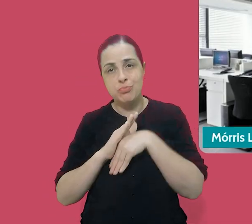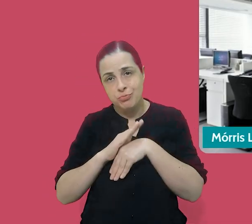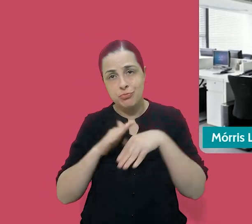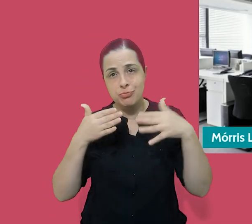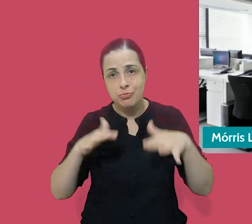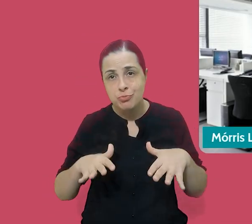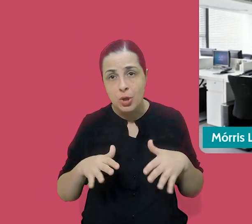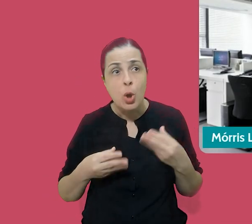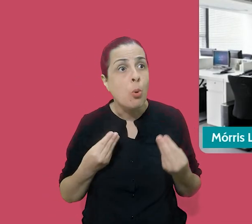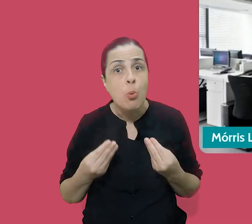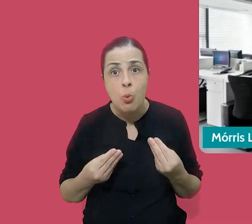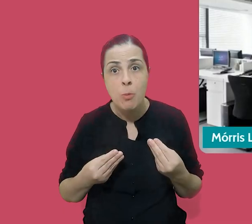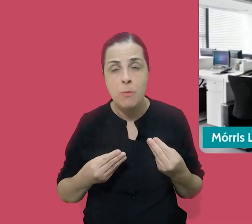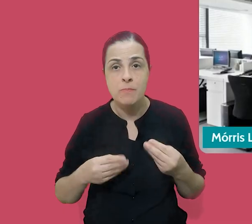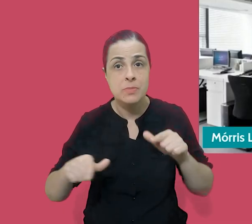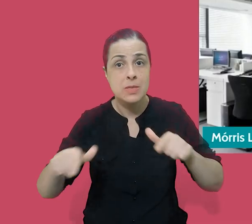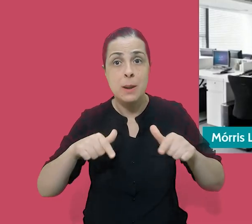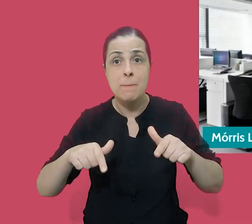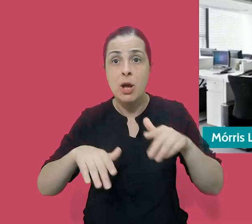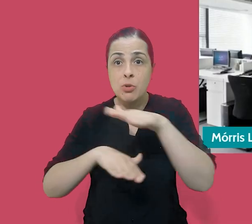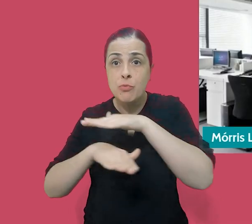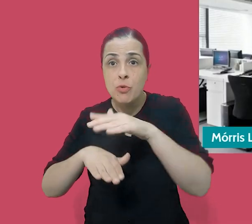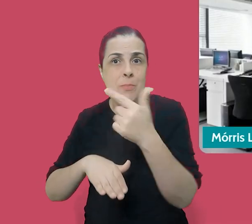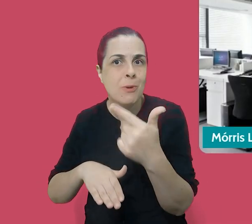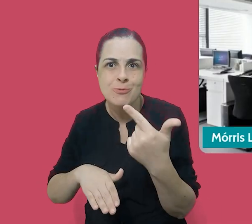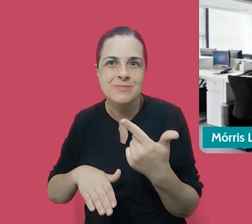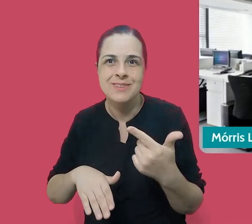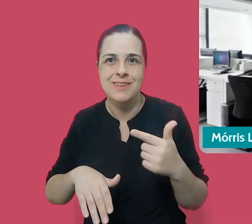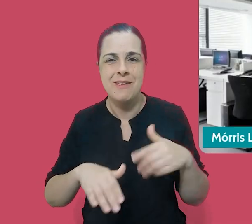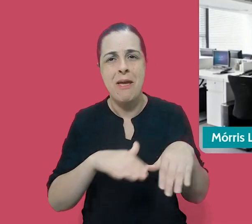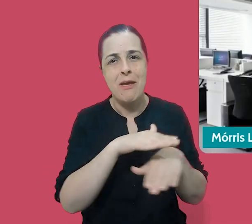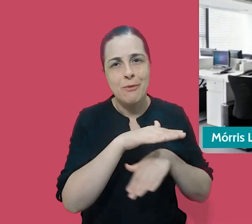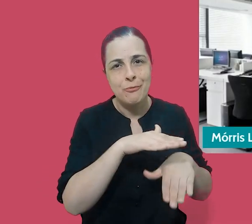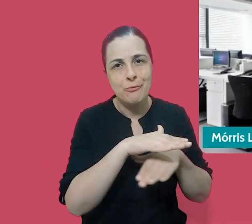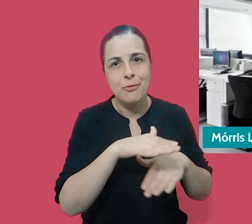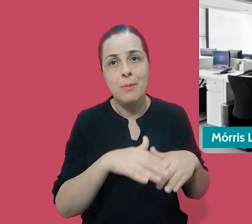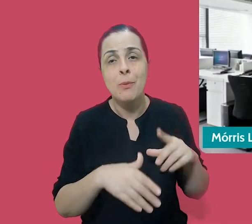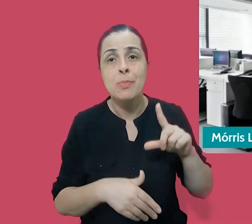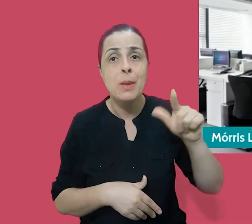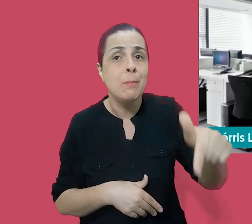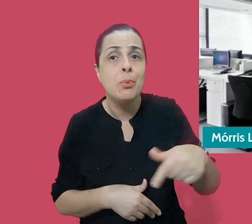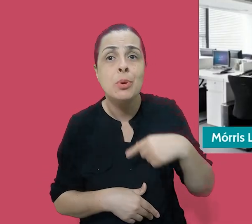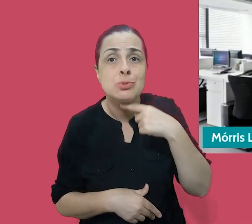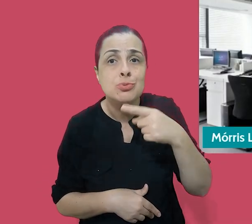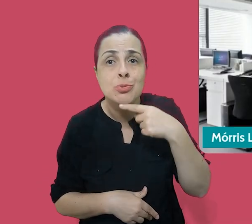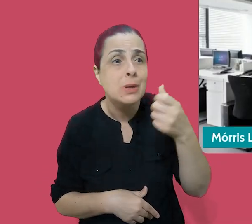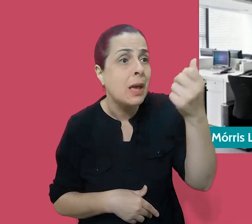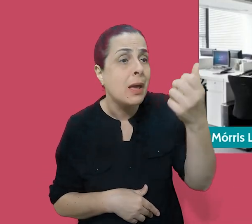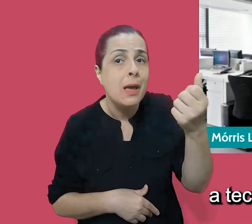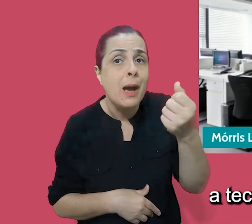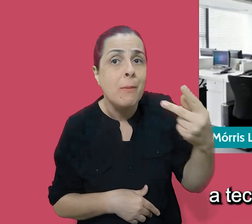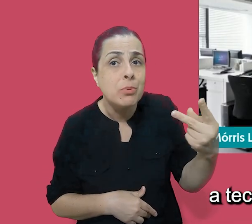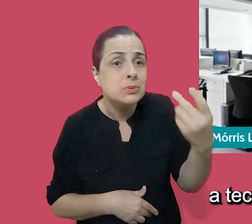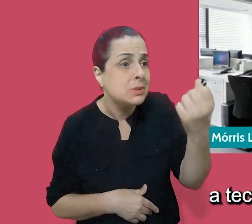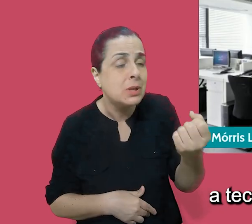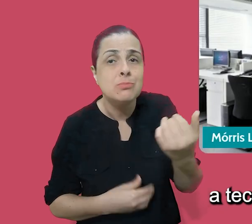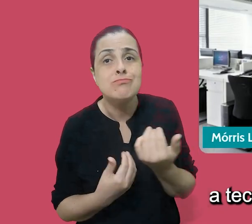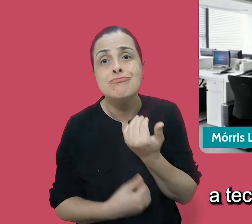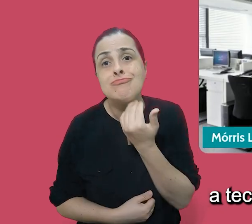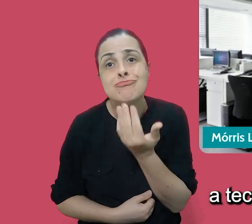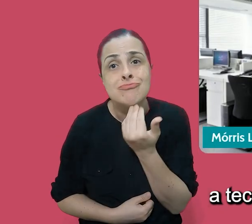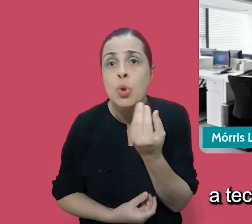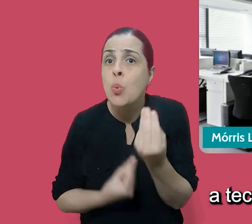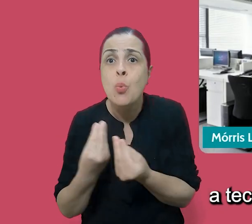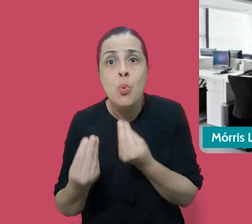aí realmente não vai conseguir se aposentar e tudo mais. Então é muito séria essa questão. Então a tecnologia